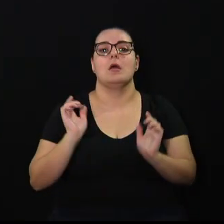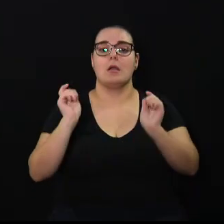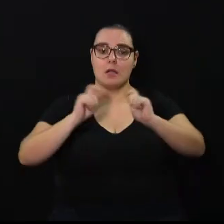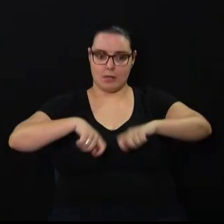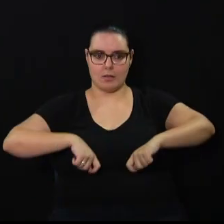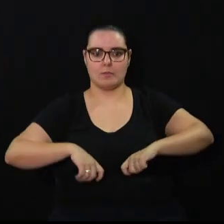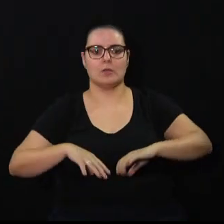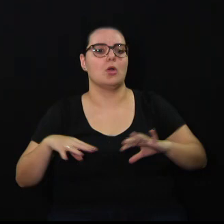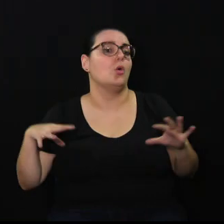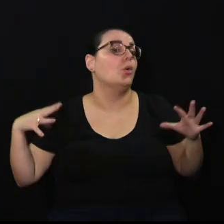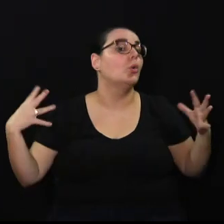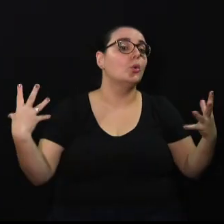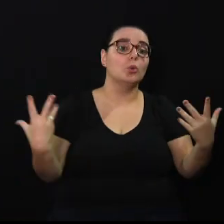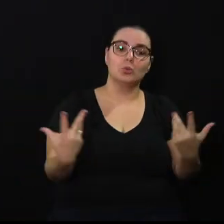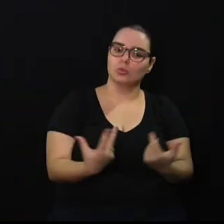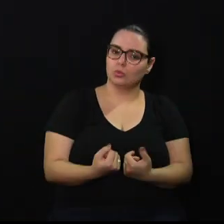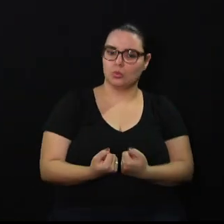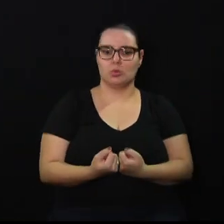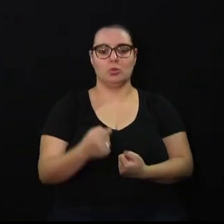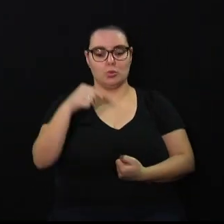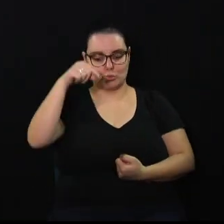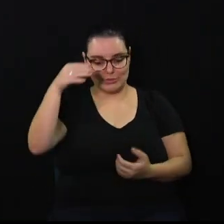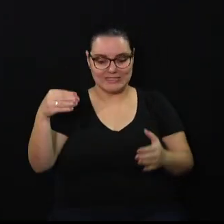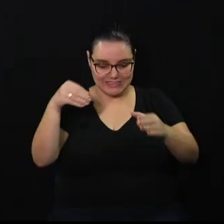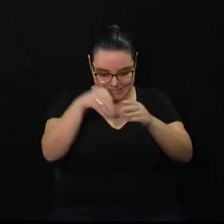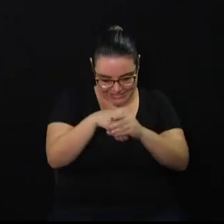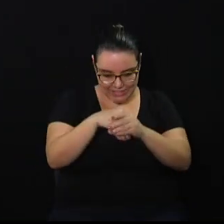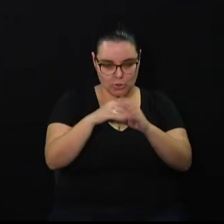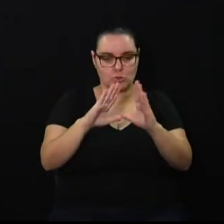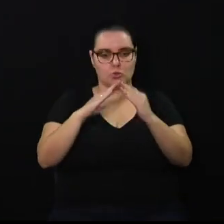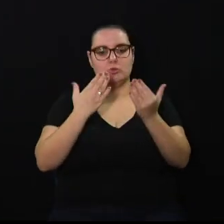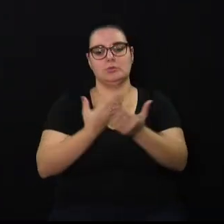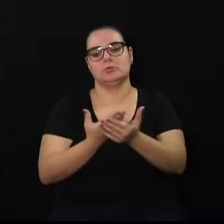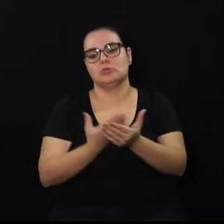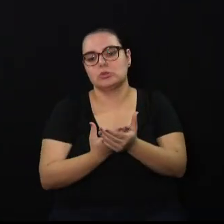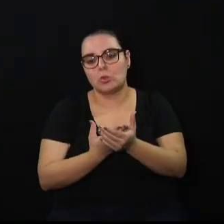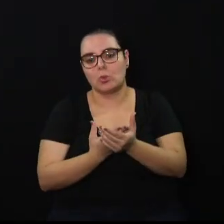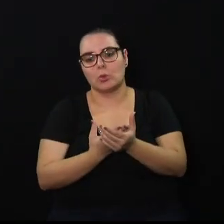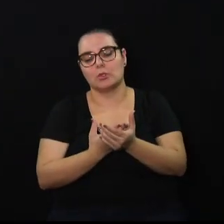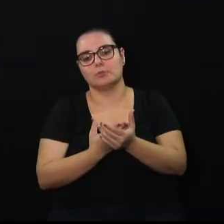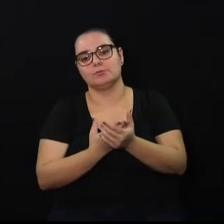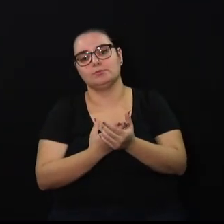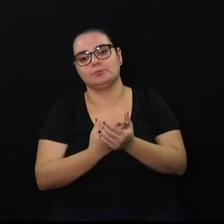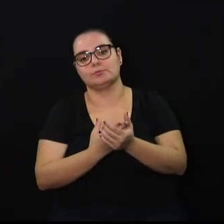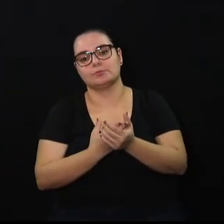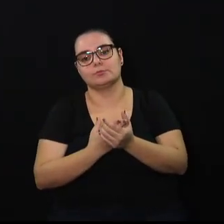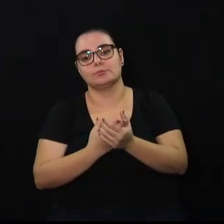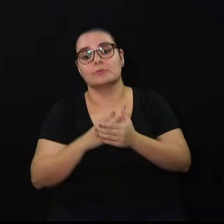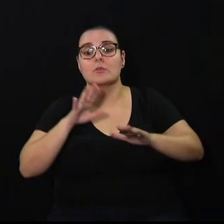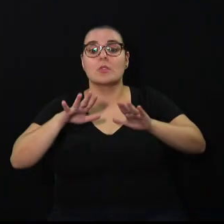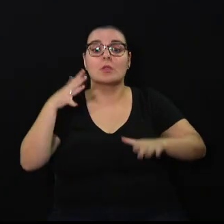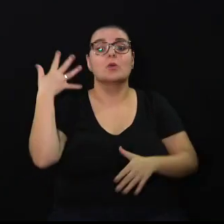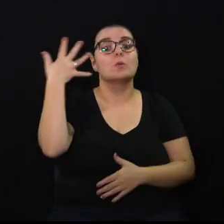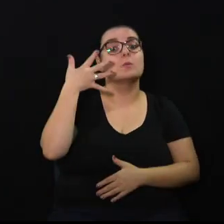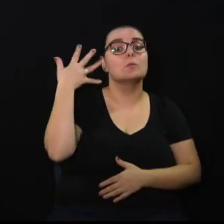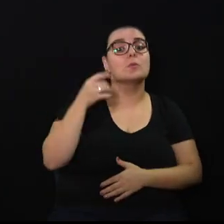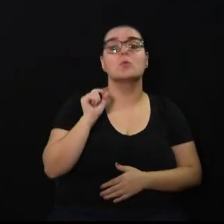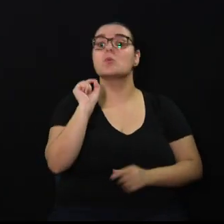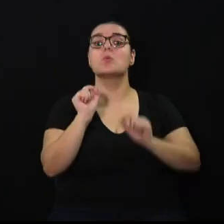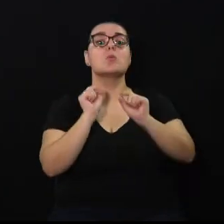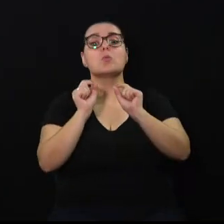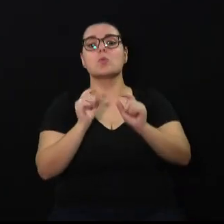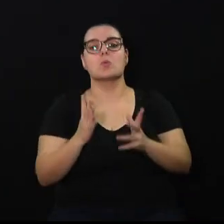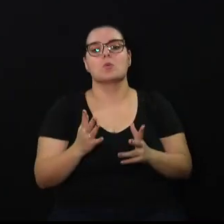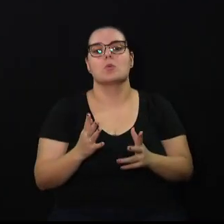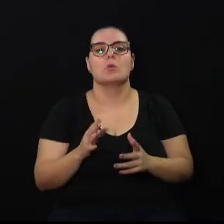atores é que existem na escola né muitas vezes a gente é nas nossas palestras ou